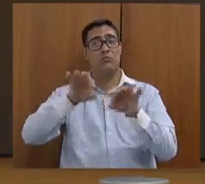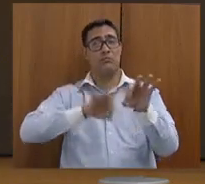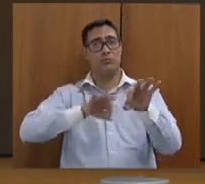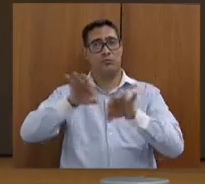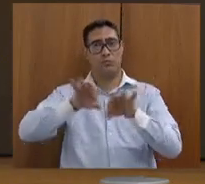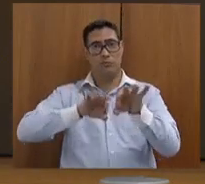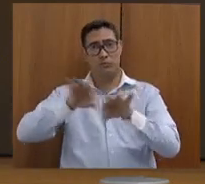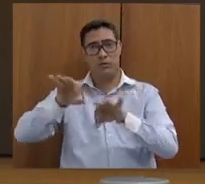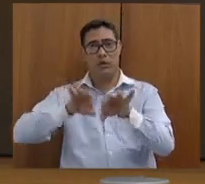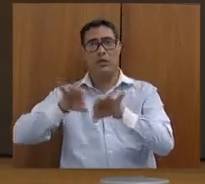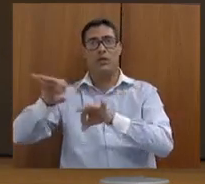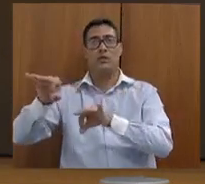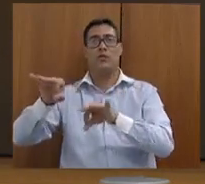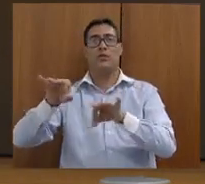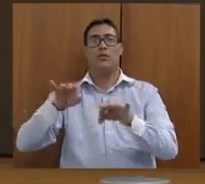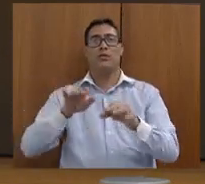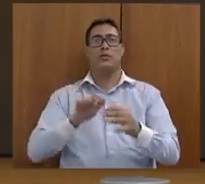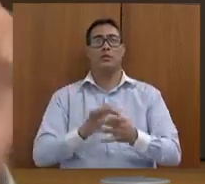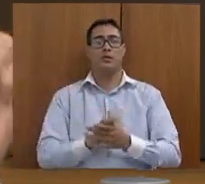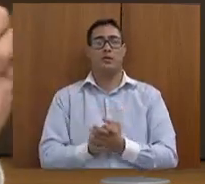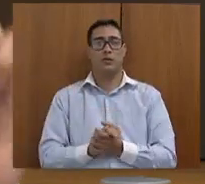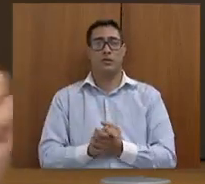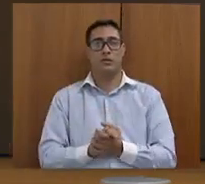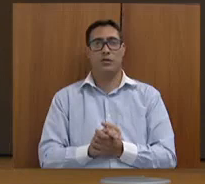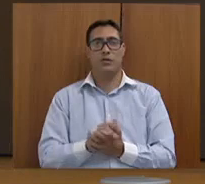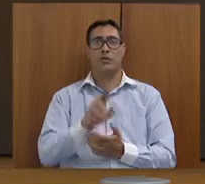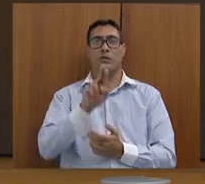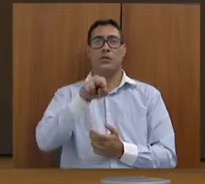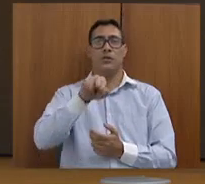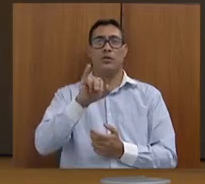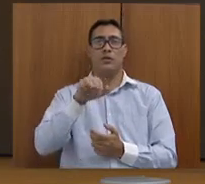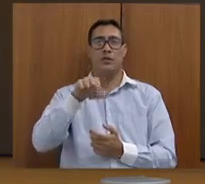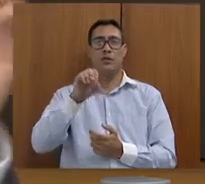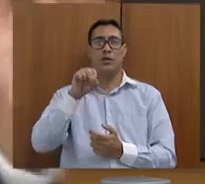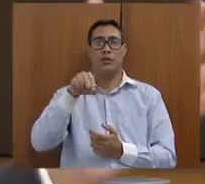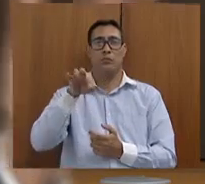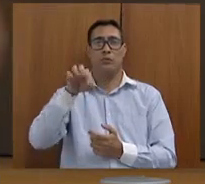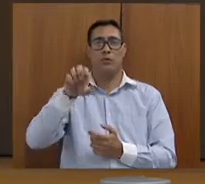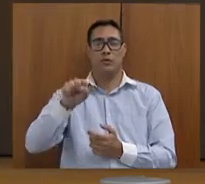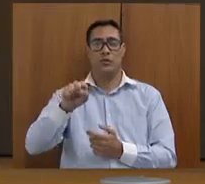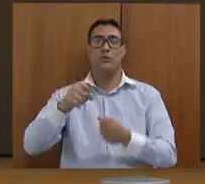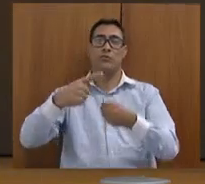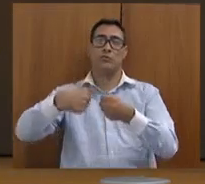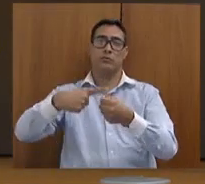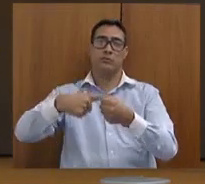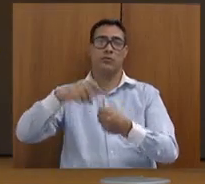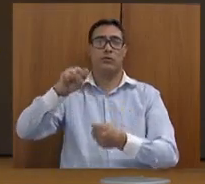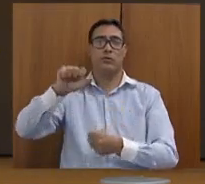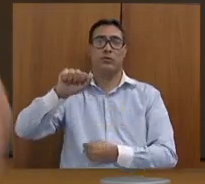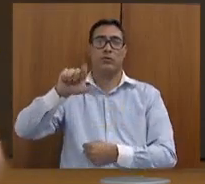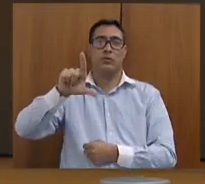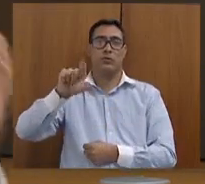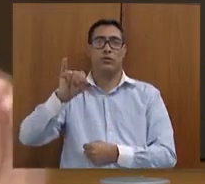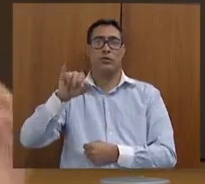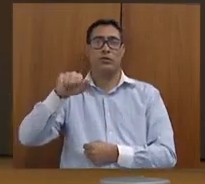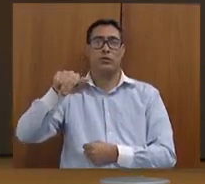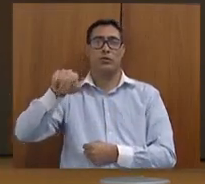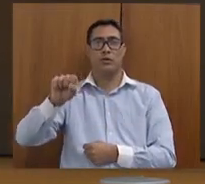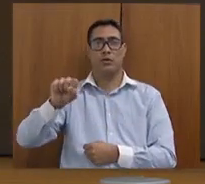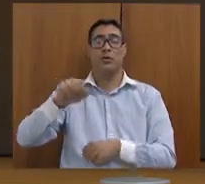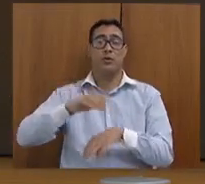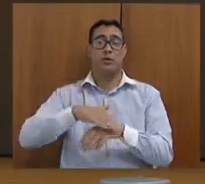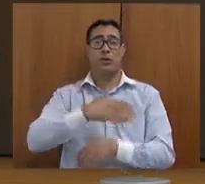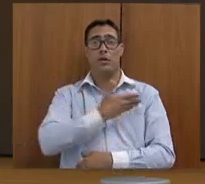de dar um monte sem Salinas que a secretaria de educação concedeu o